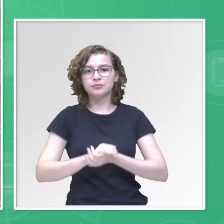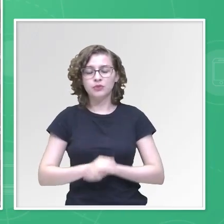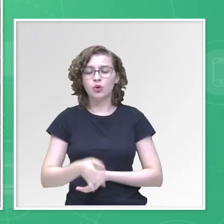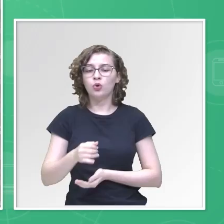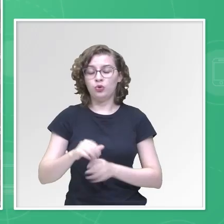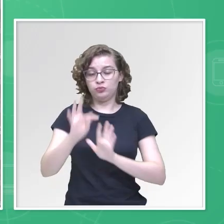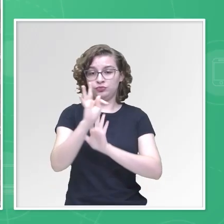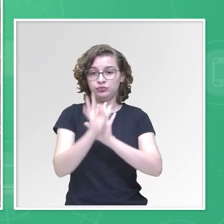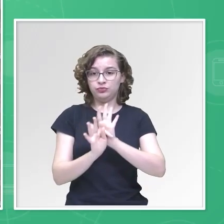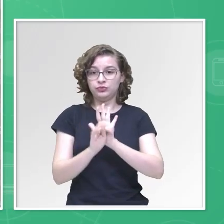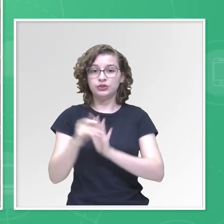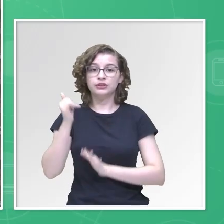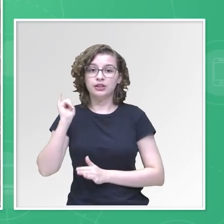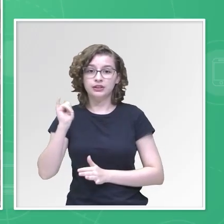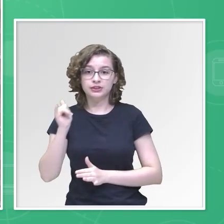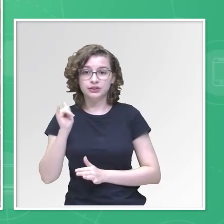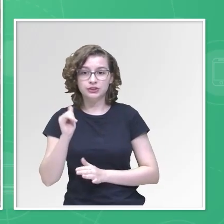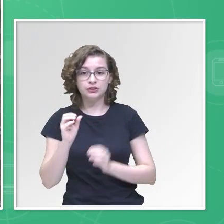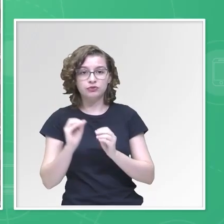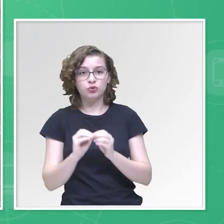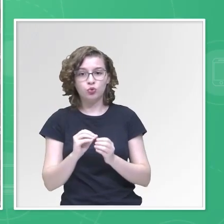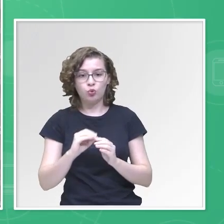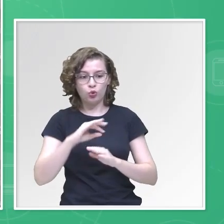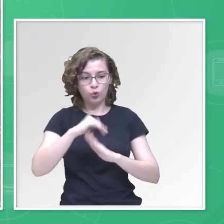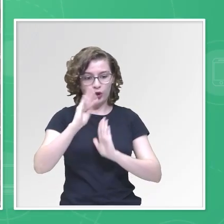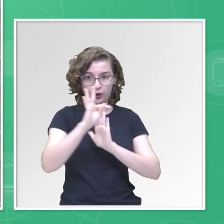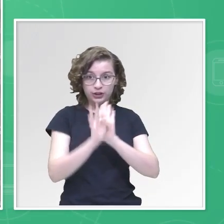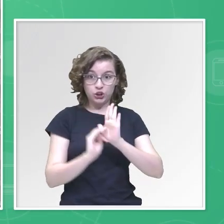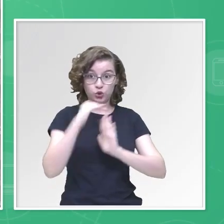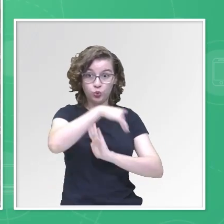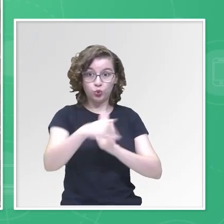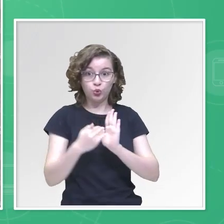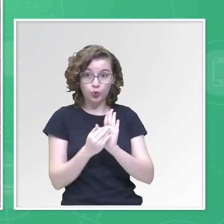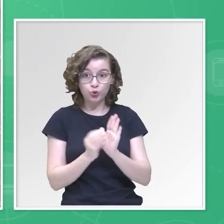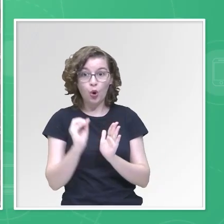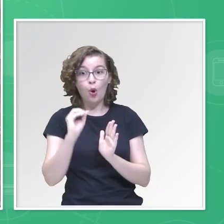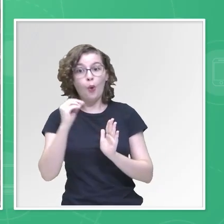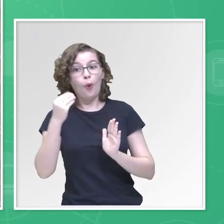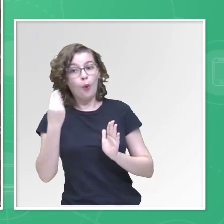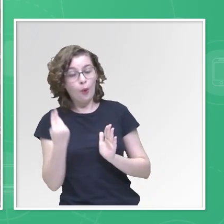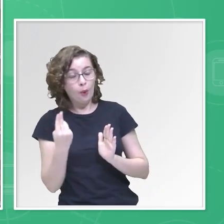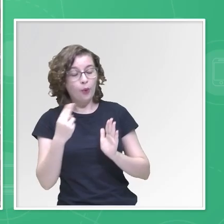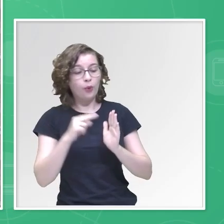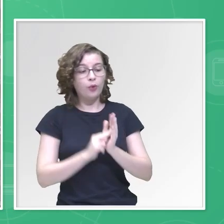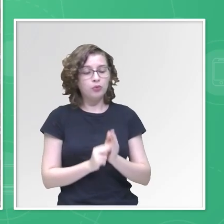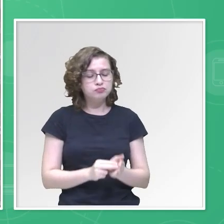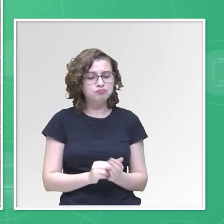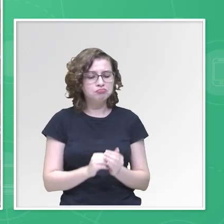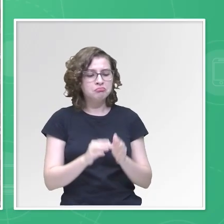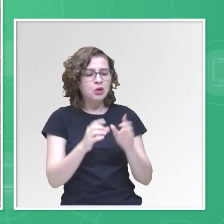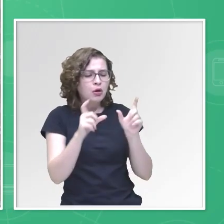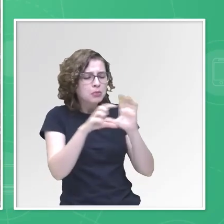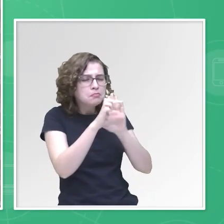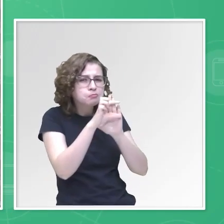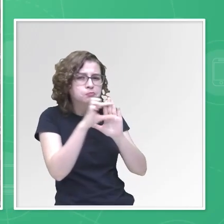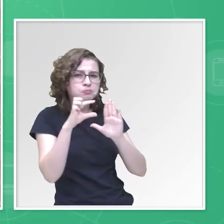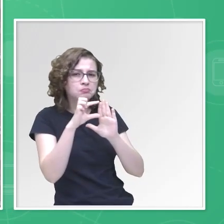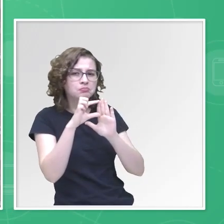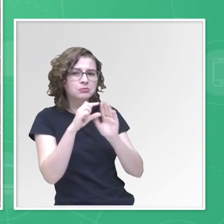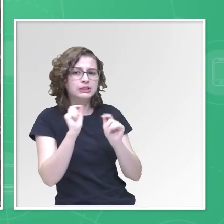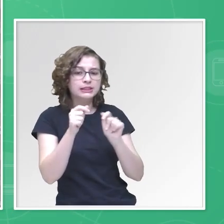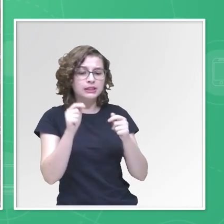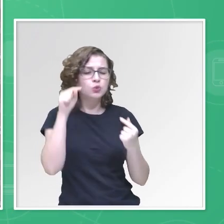é o texto ou fragmento de um texto e tem uma finalidade isso é interessante você compreender